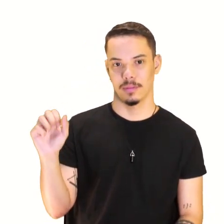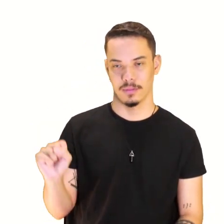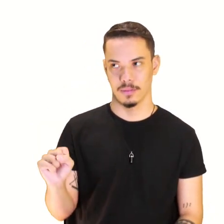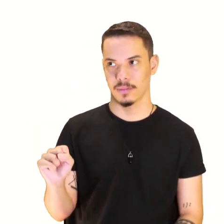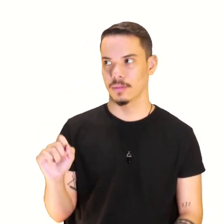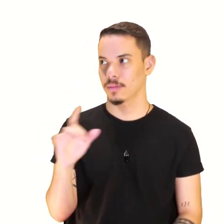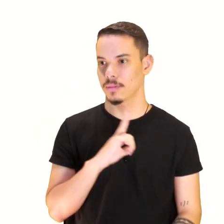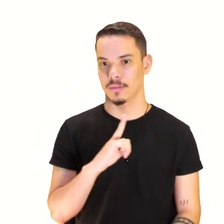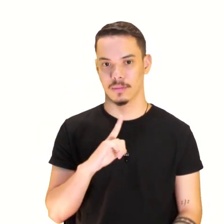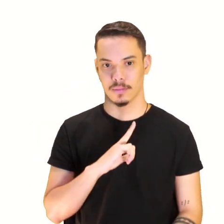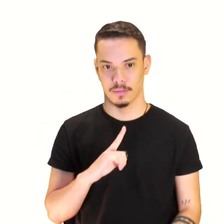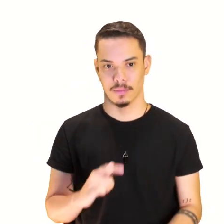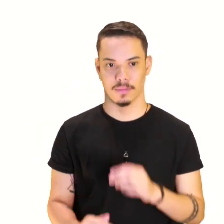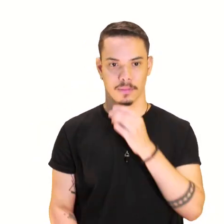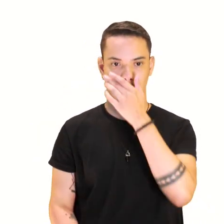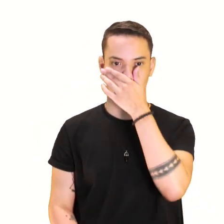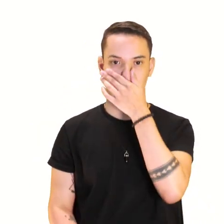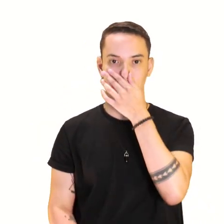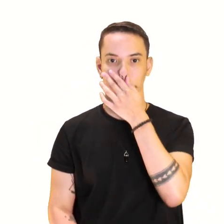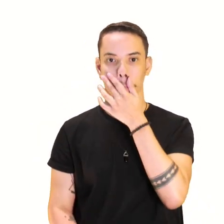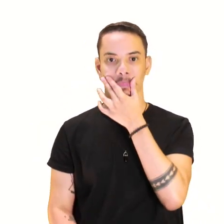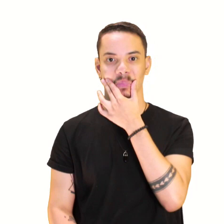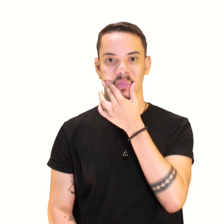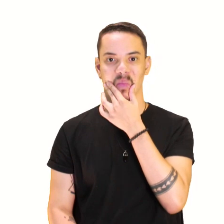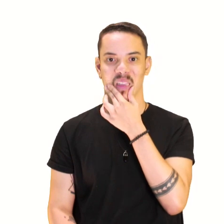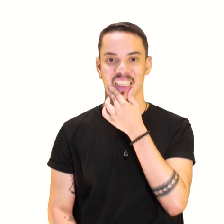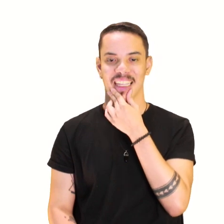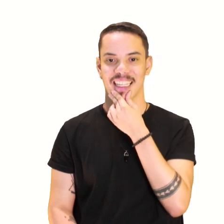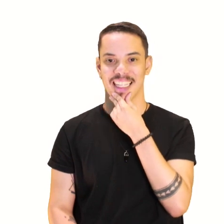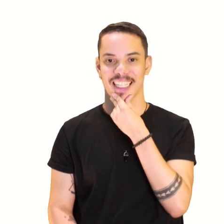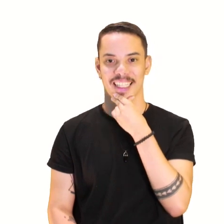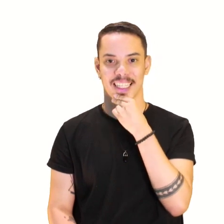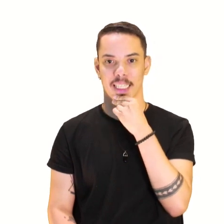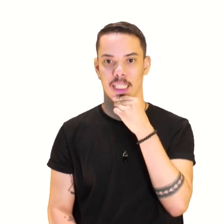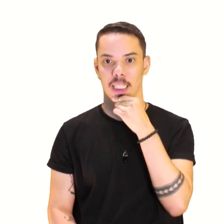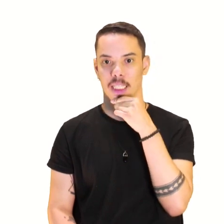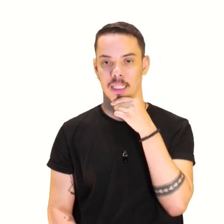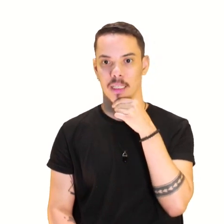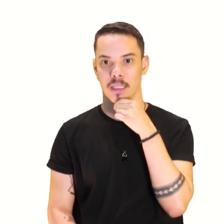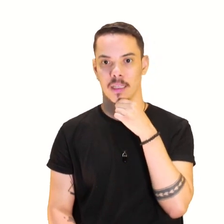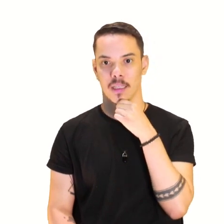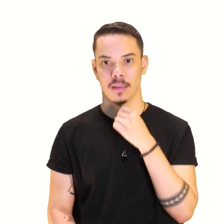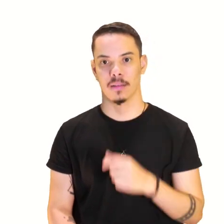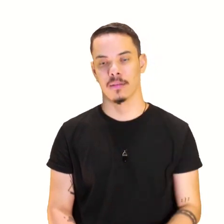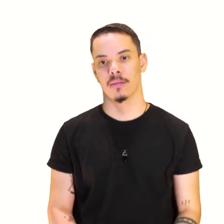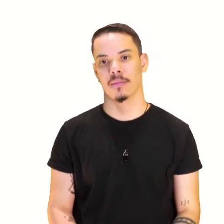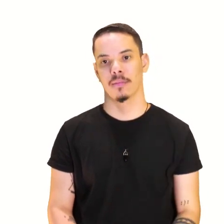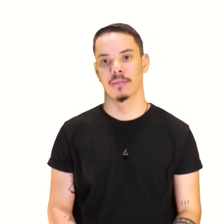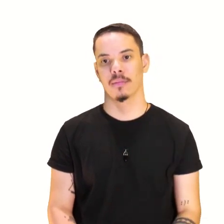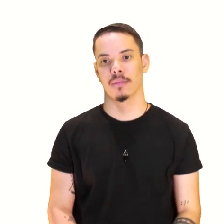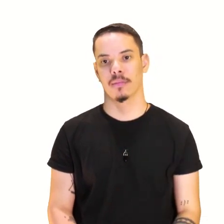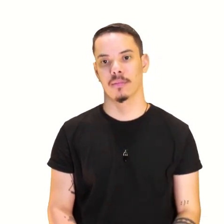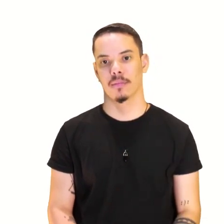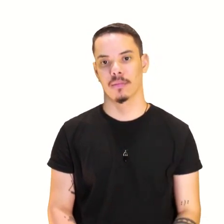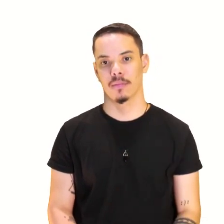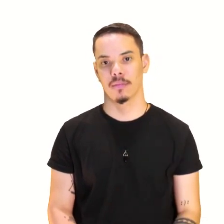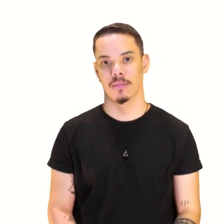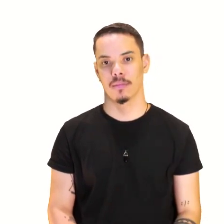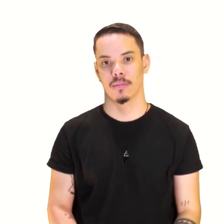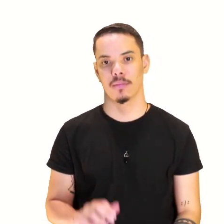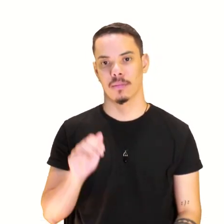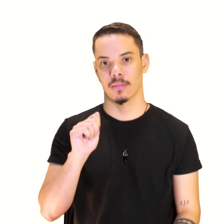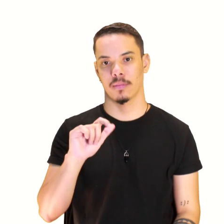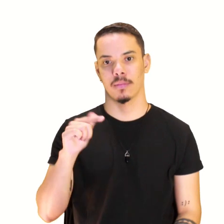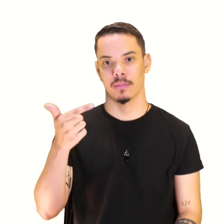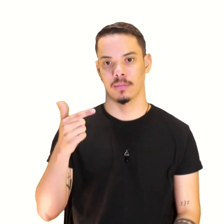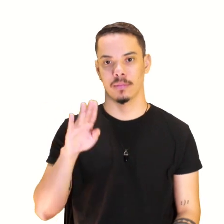tem a hipotenusa ao quadrado, né, que é o lado maior, a gente vai ter os catetos somados os catetos ao quadrado